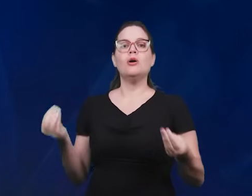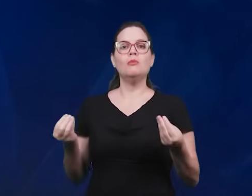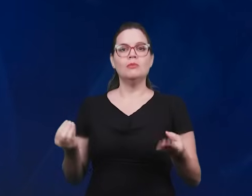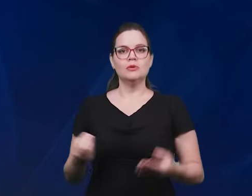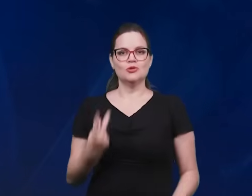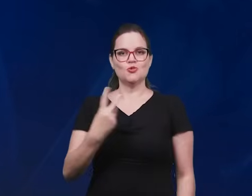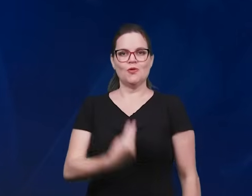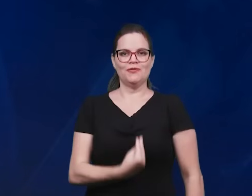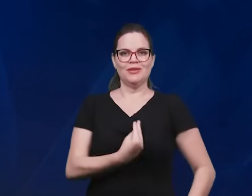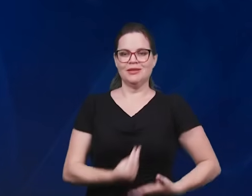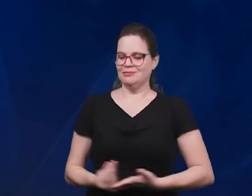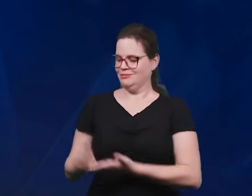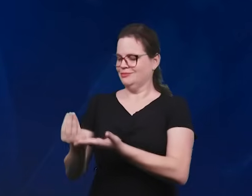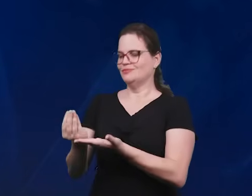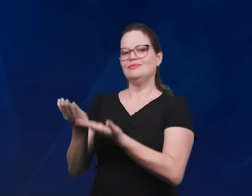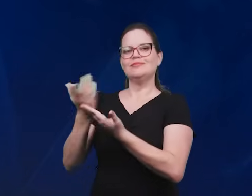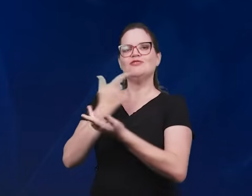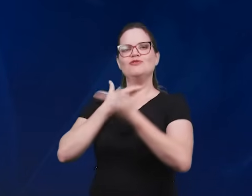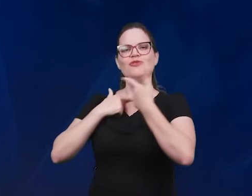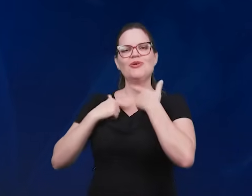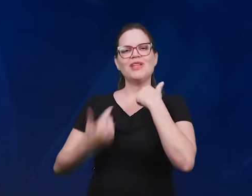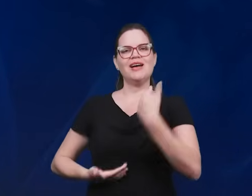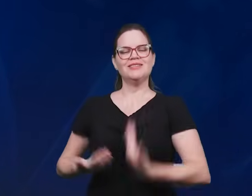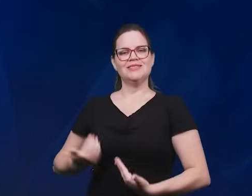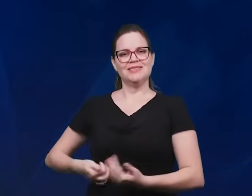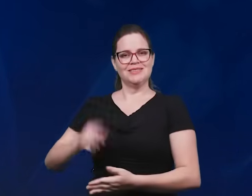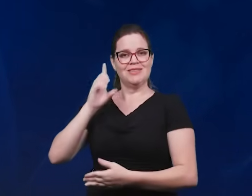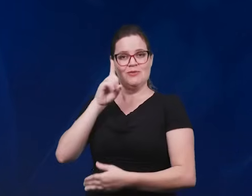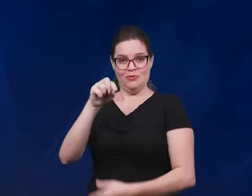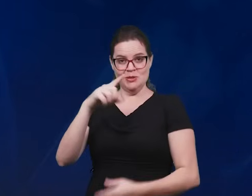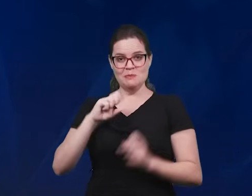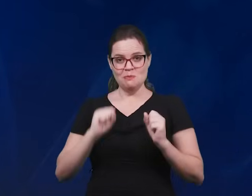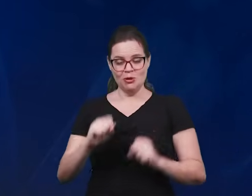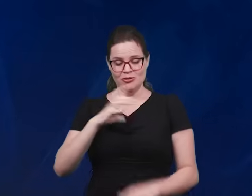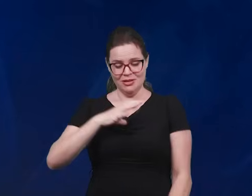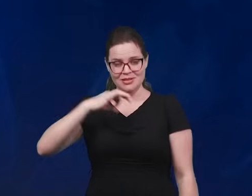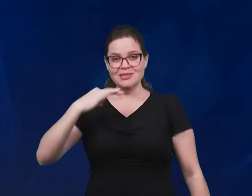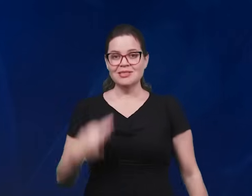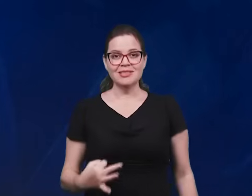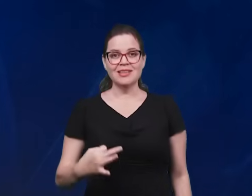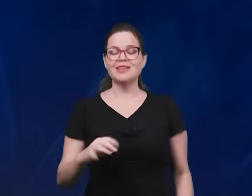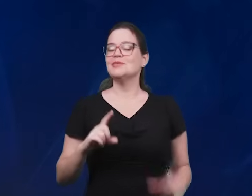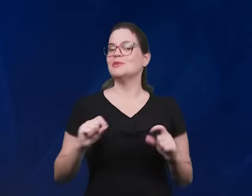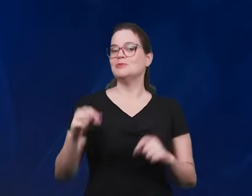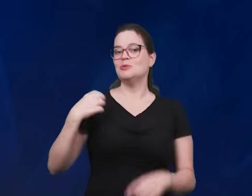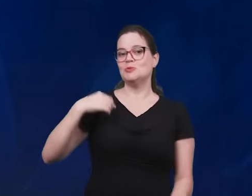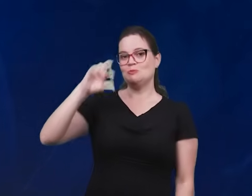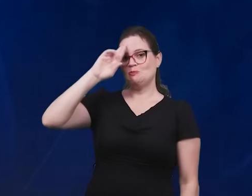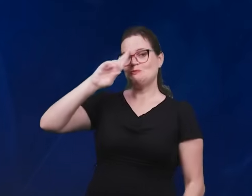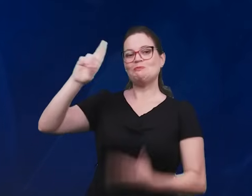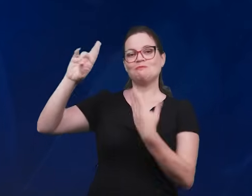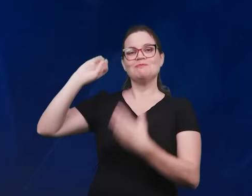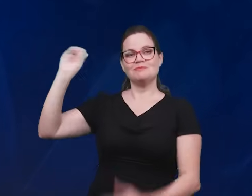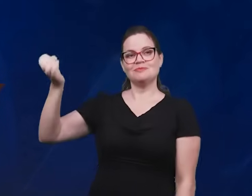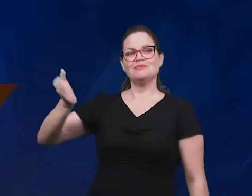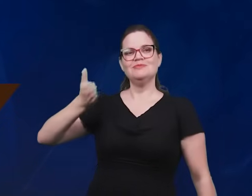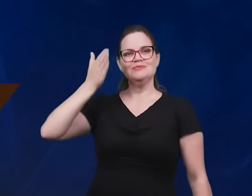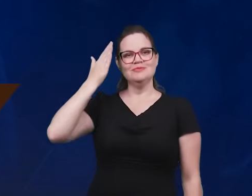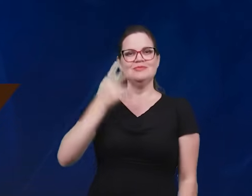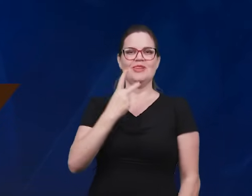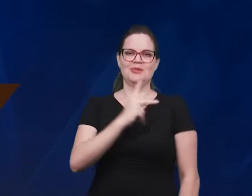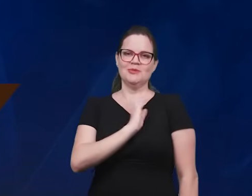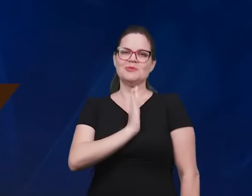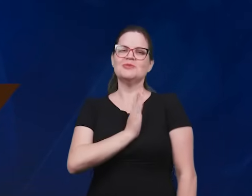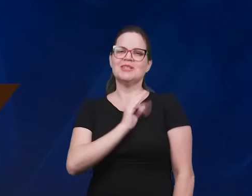de servi-lo. Pode estar certo, pode estar certa, de que o Senhor se revelará ao seu